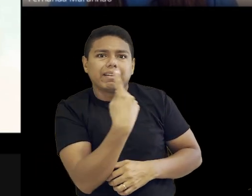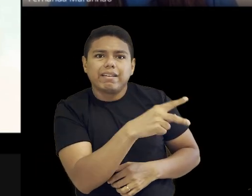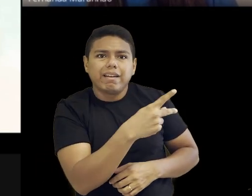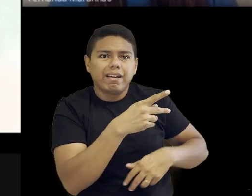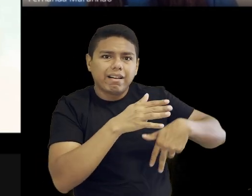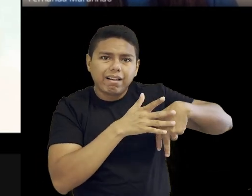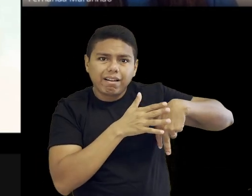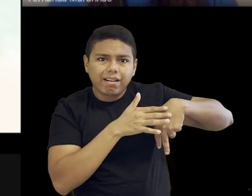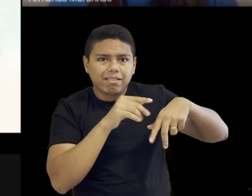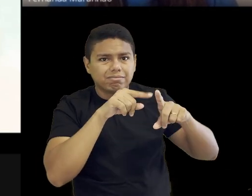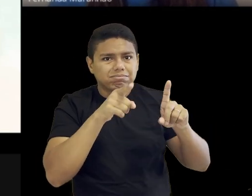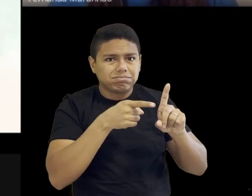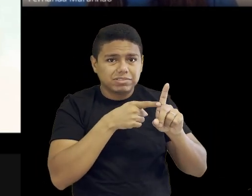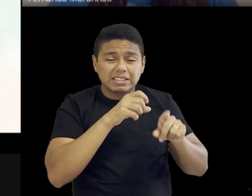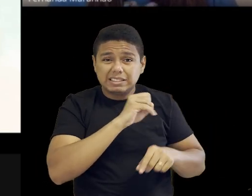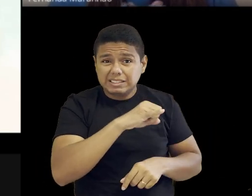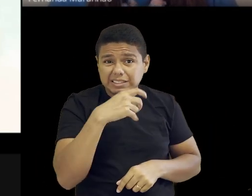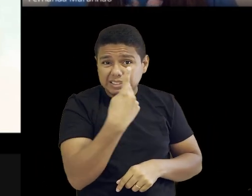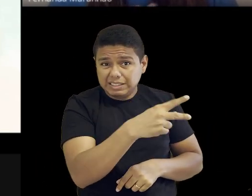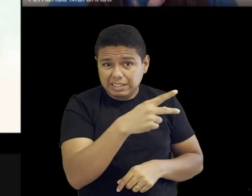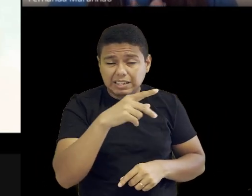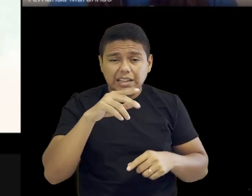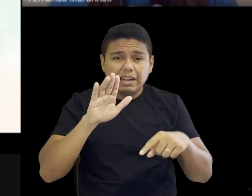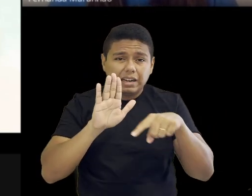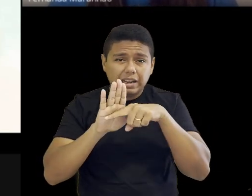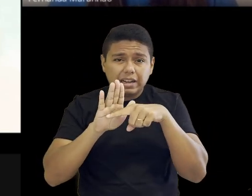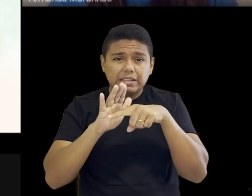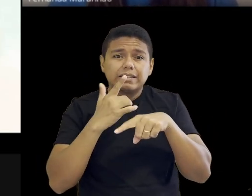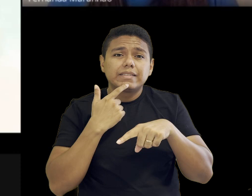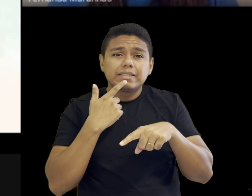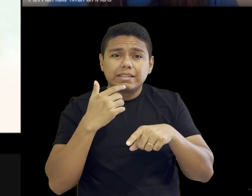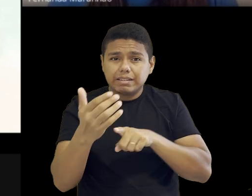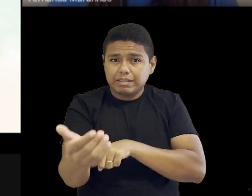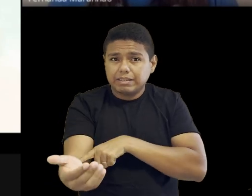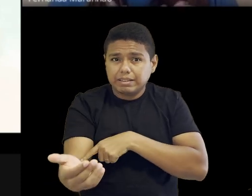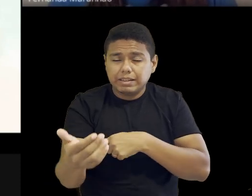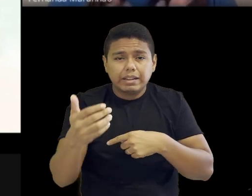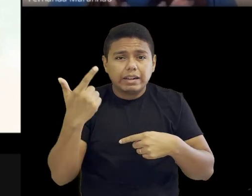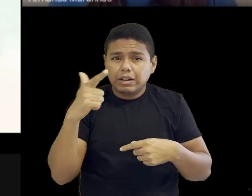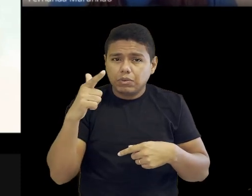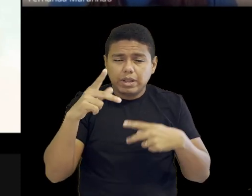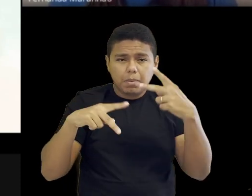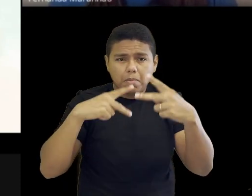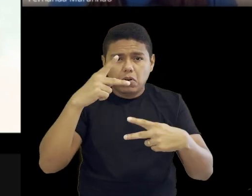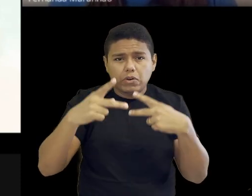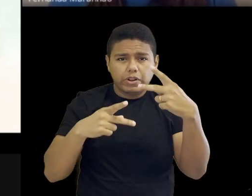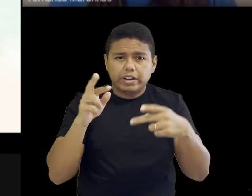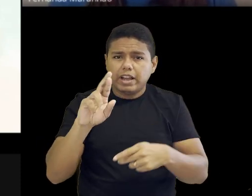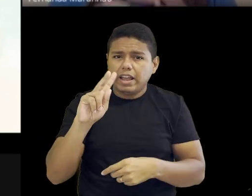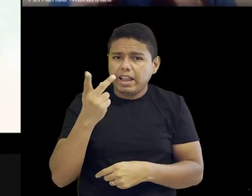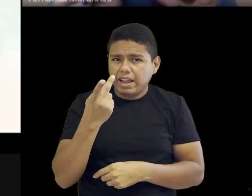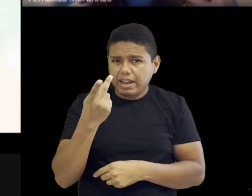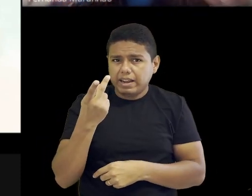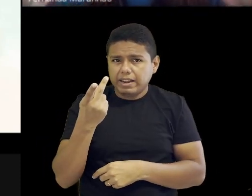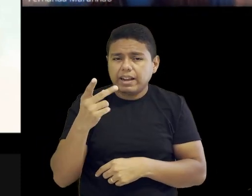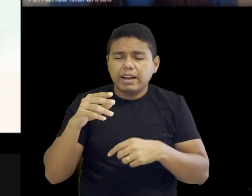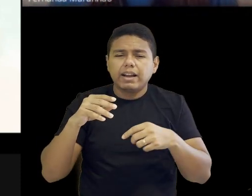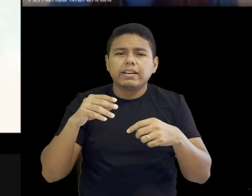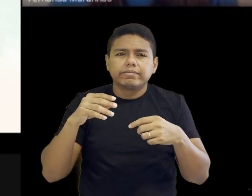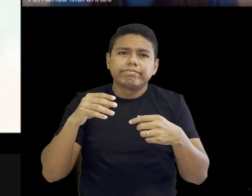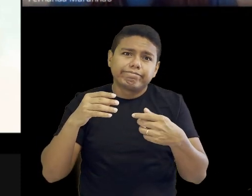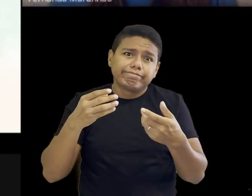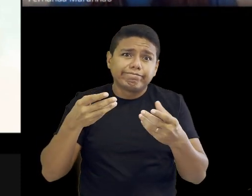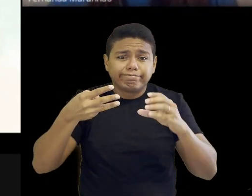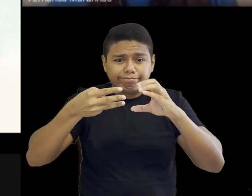paciente. Se a pessoa gestante tem um fator RH negativo, ou seja, não contém a proteína RH na superfície das